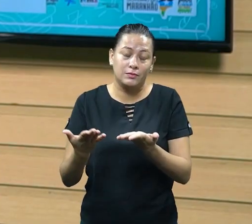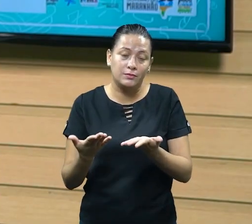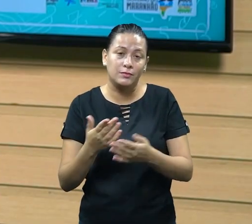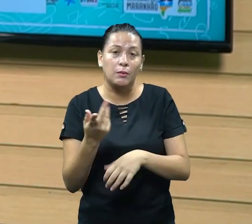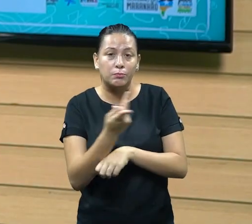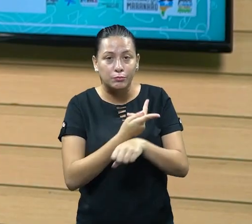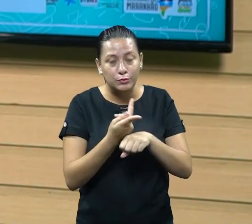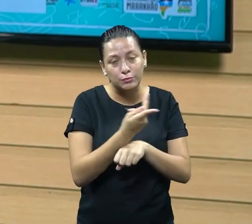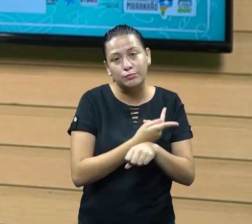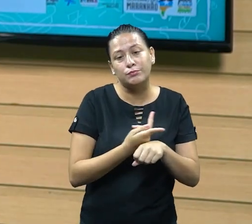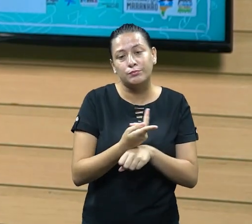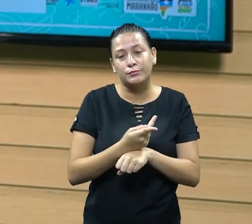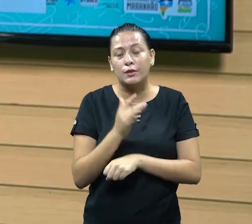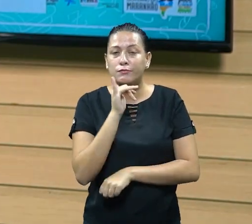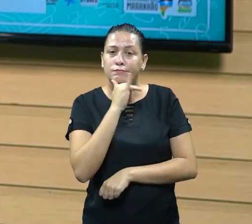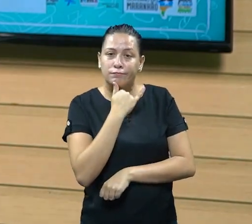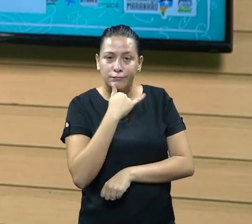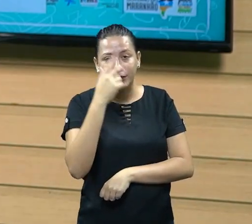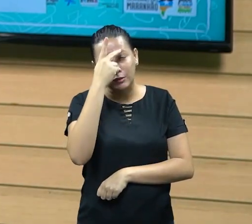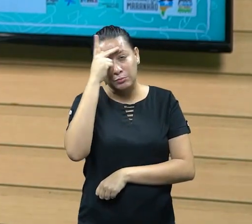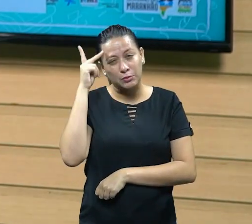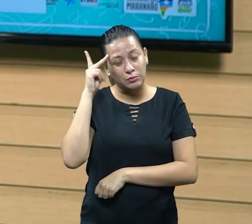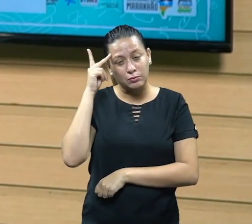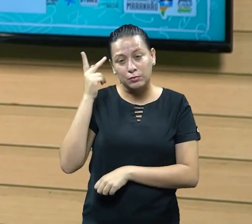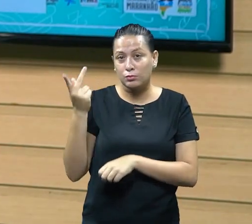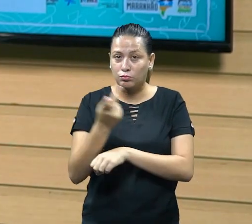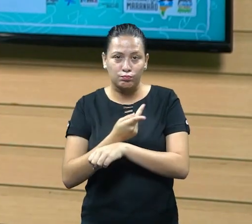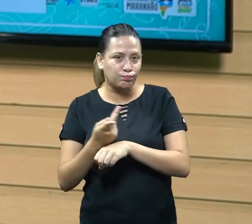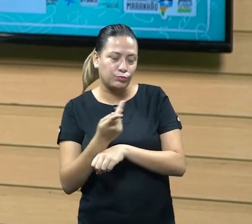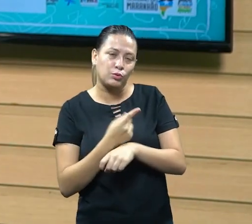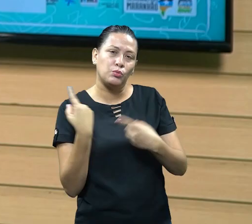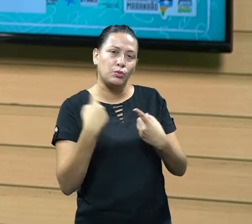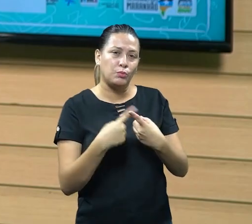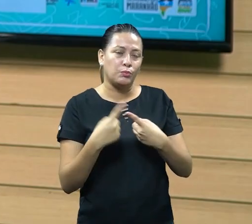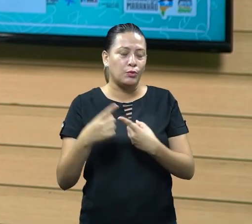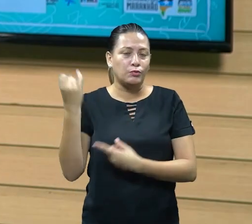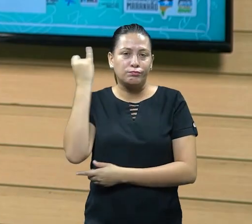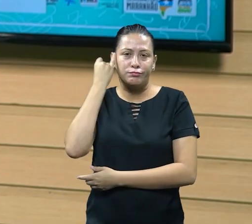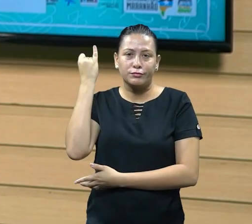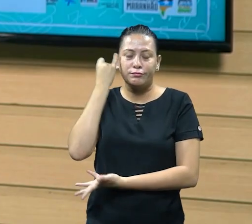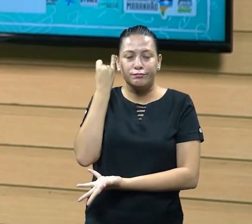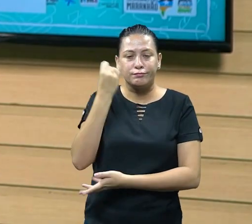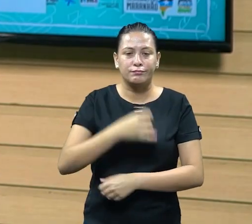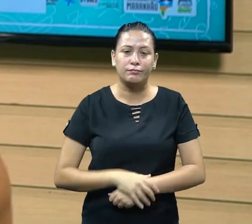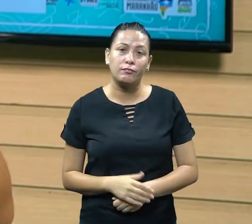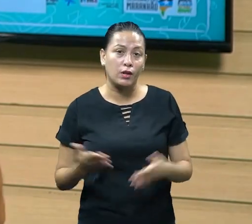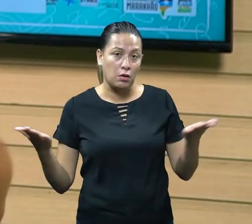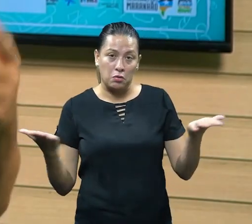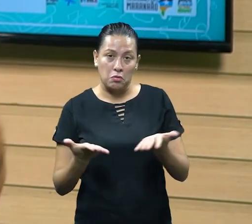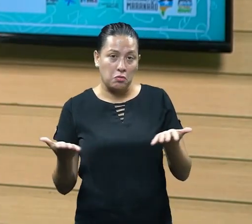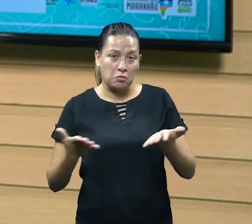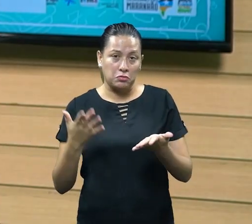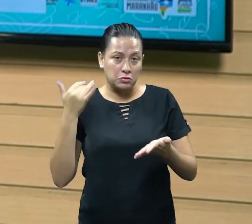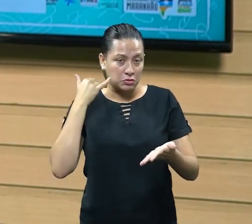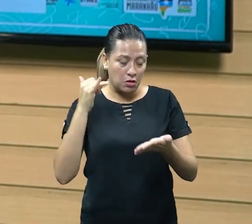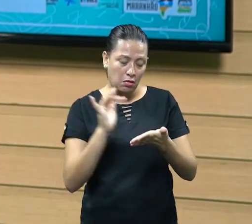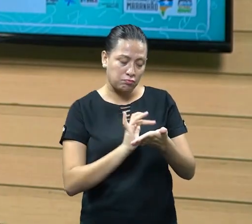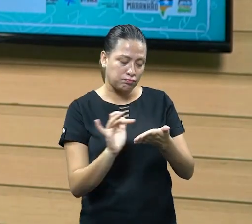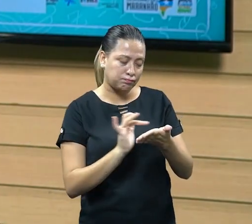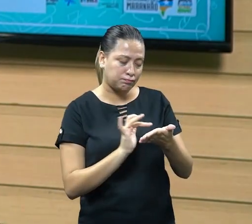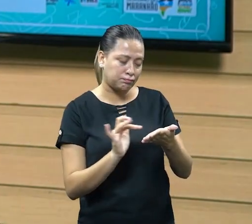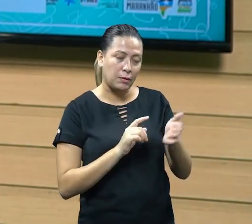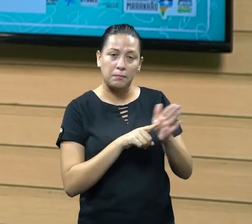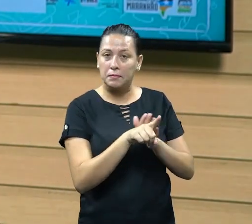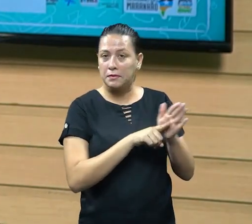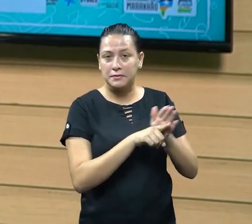vezes as pessoas não buscam, infelizmente, talvez por um ato de preguiça, mas hoje eu pego meu smartphone e faço uma pesquisa aí